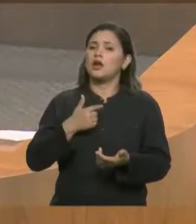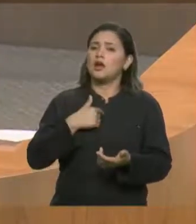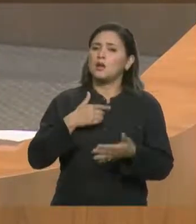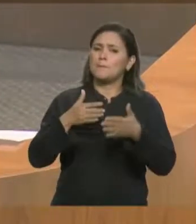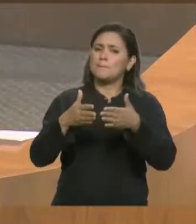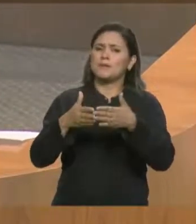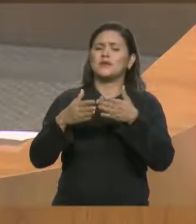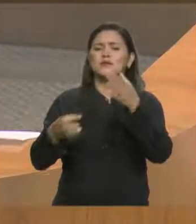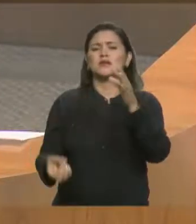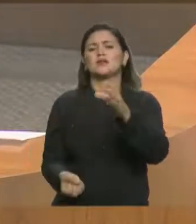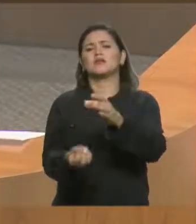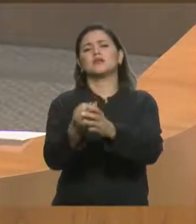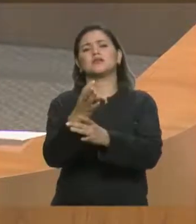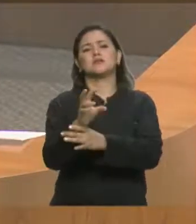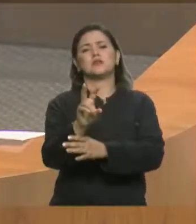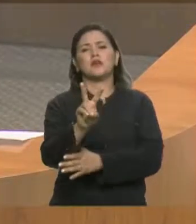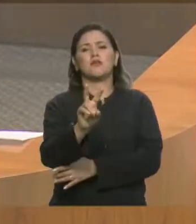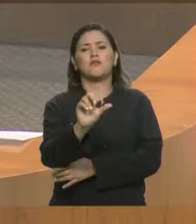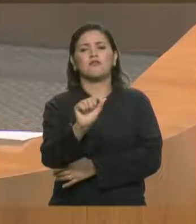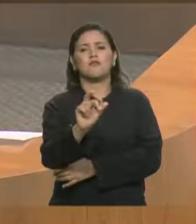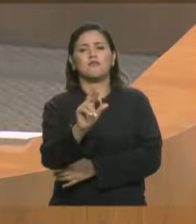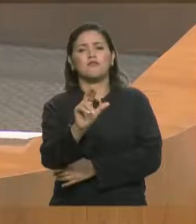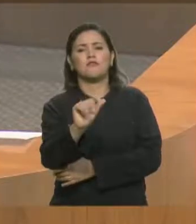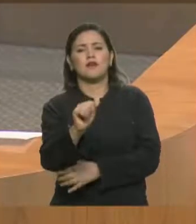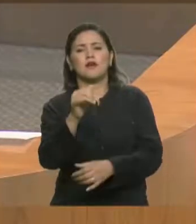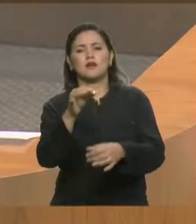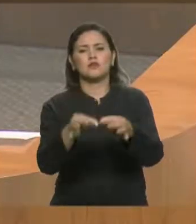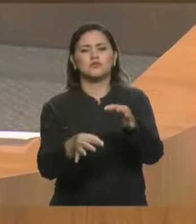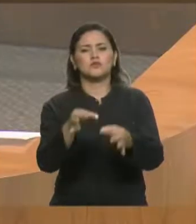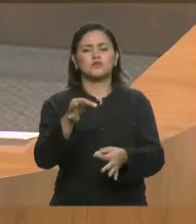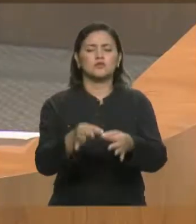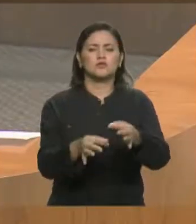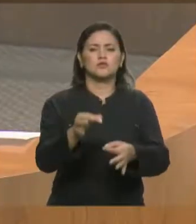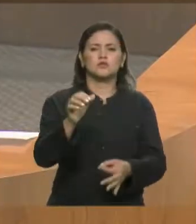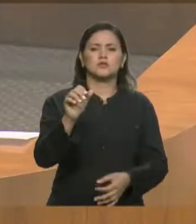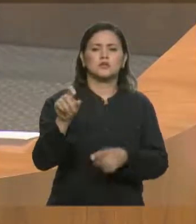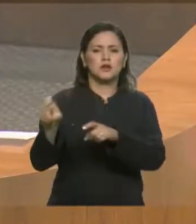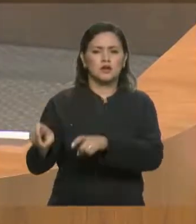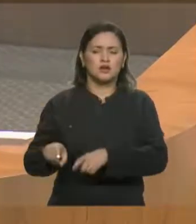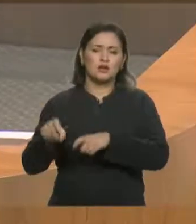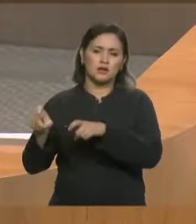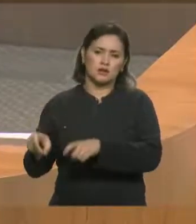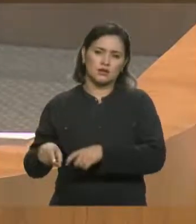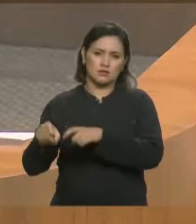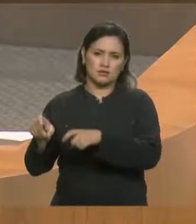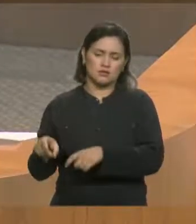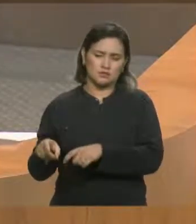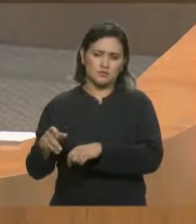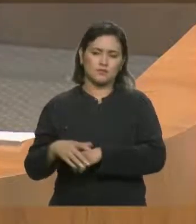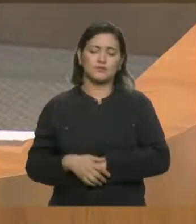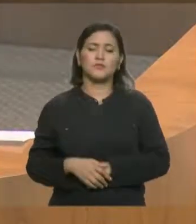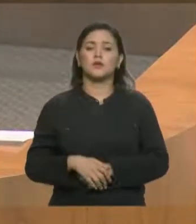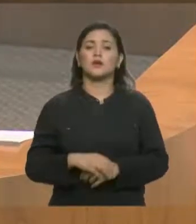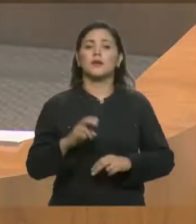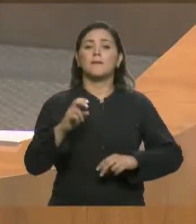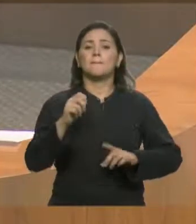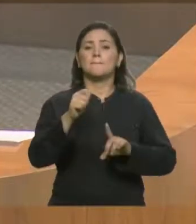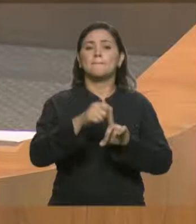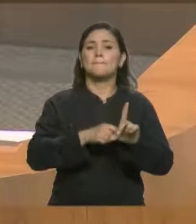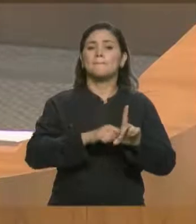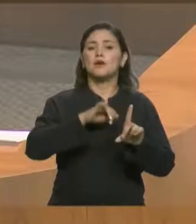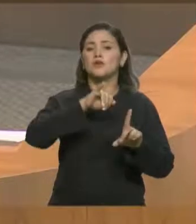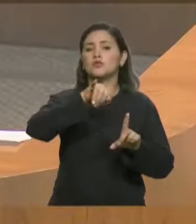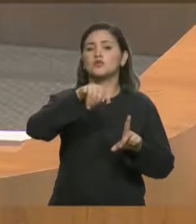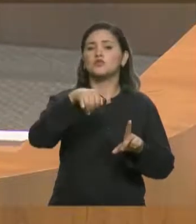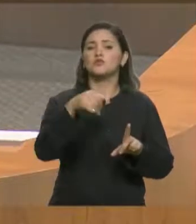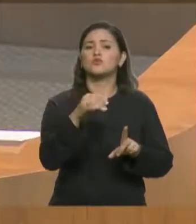que em julho de 2013, quando ainda era superintendente do INCRA, acompanhado